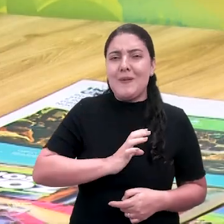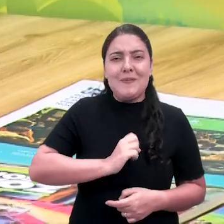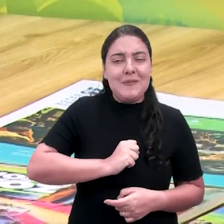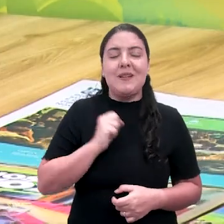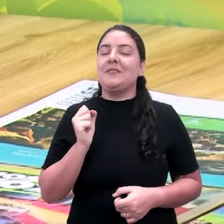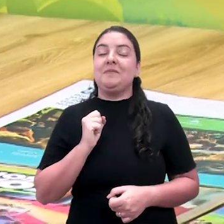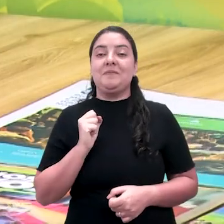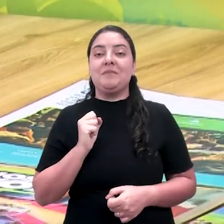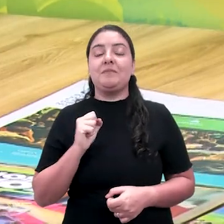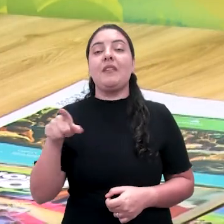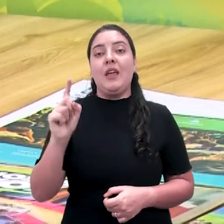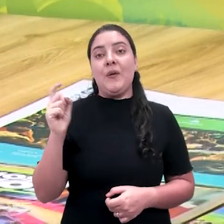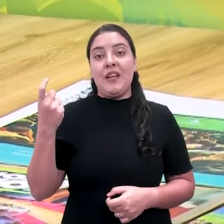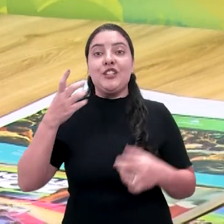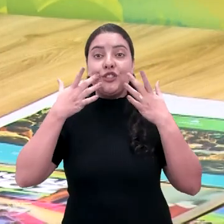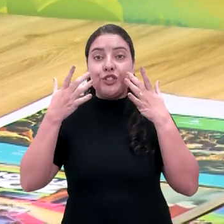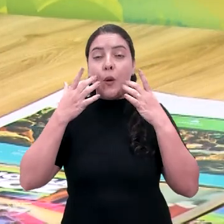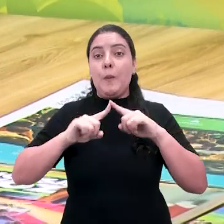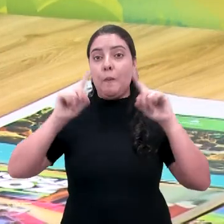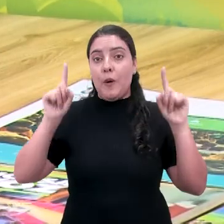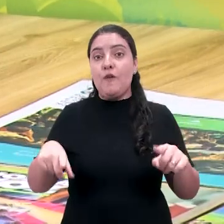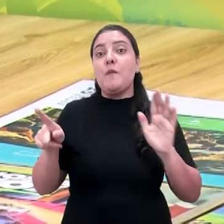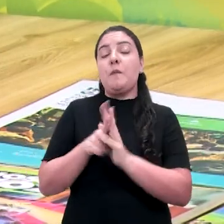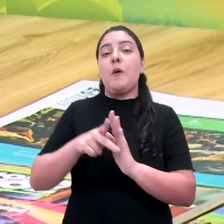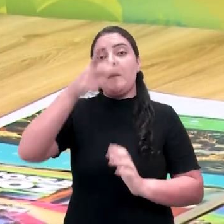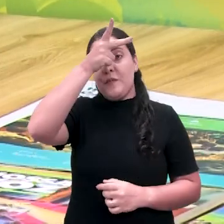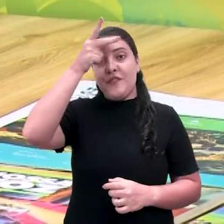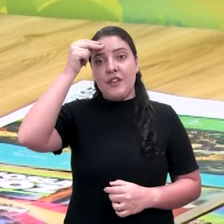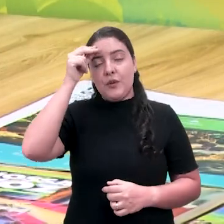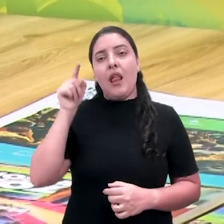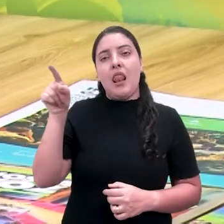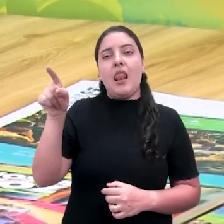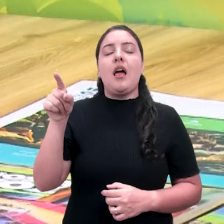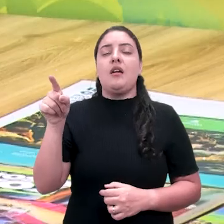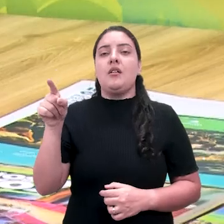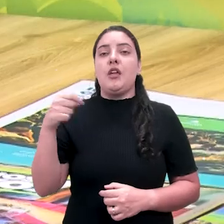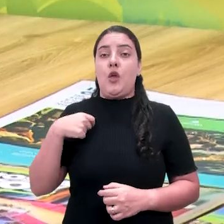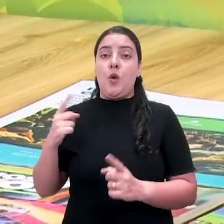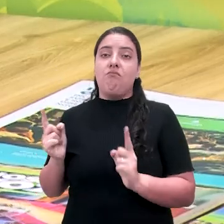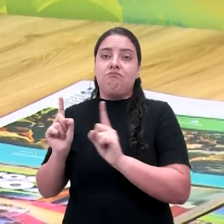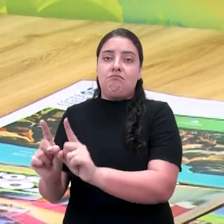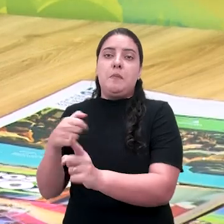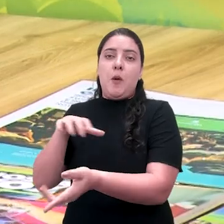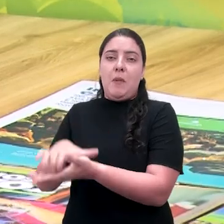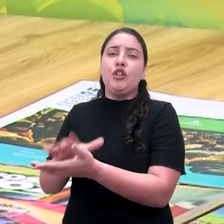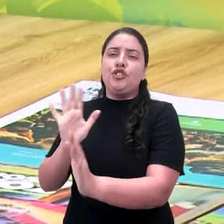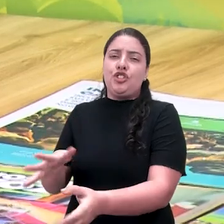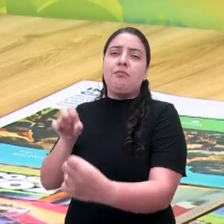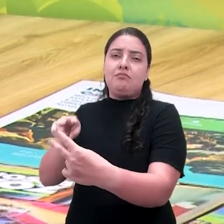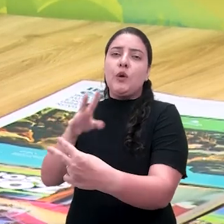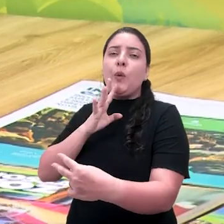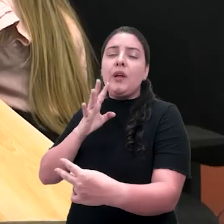maravilhoso. Eu amo. Eu fazia teatro num projeto da própria prefeitura, Foi lá que eu e meu marido já nos conhecíamos,